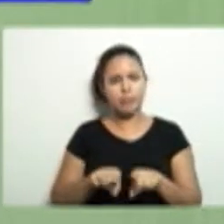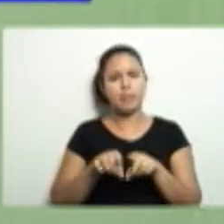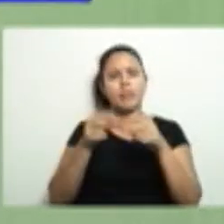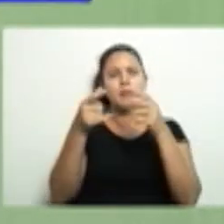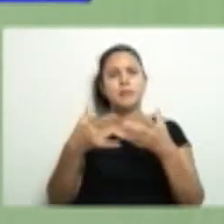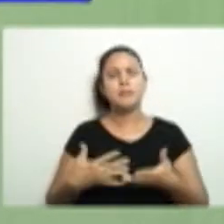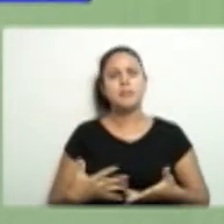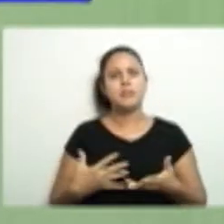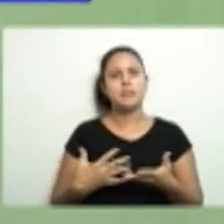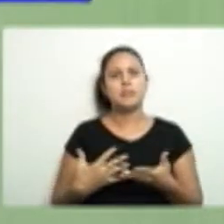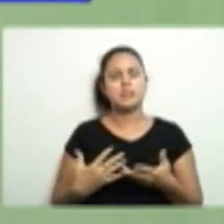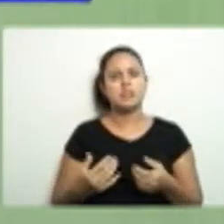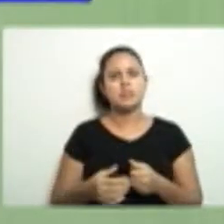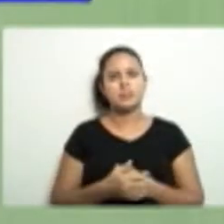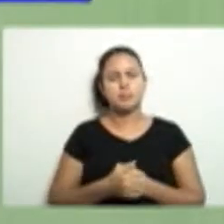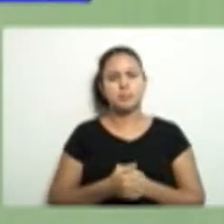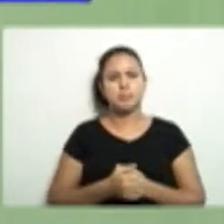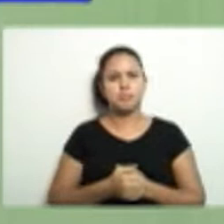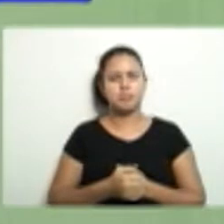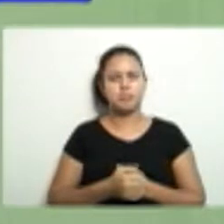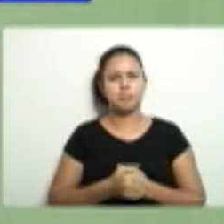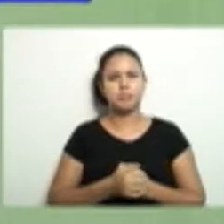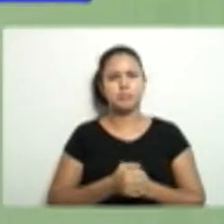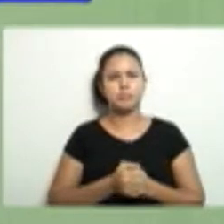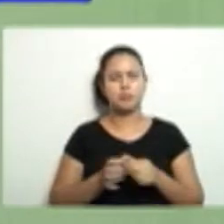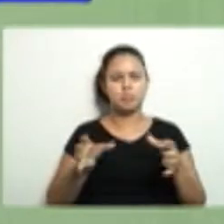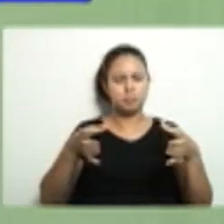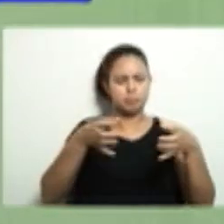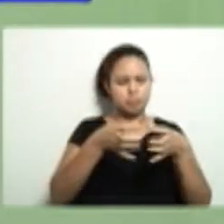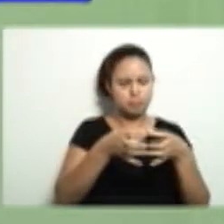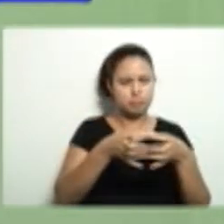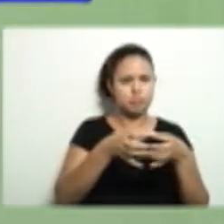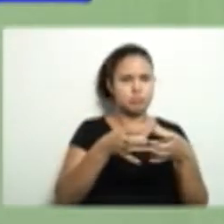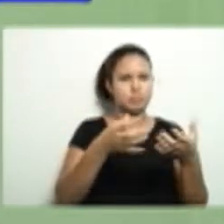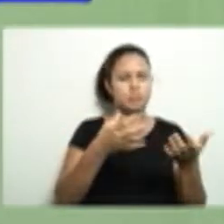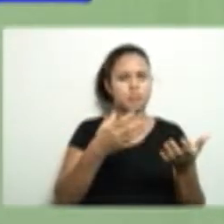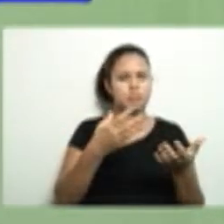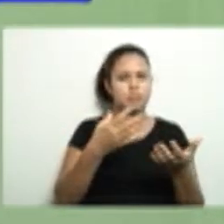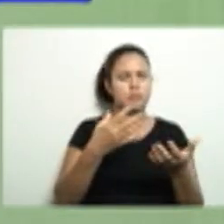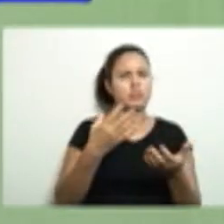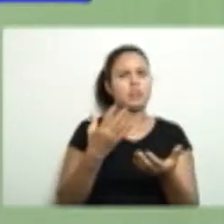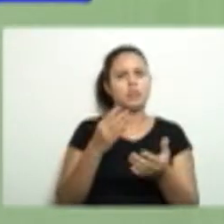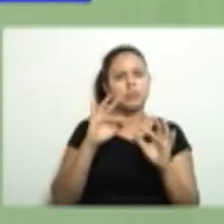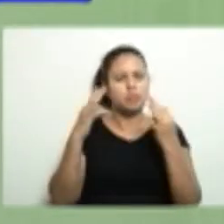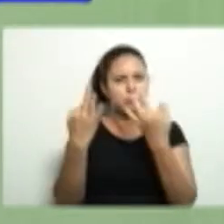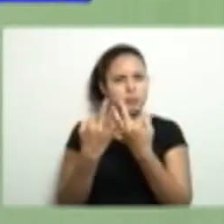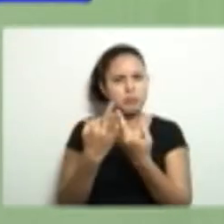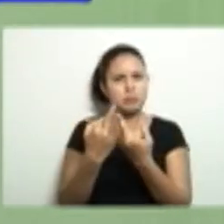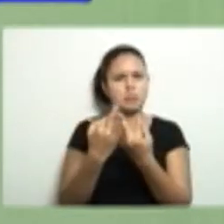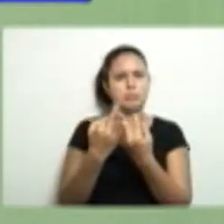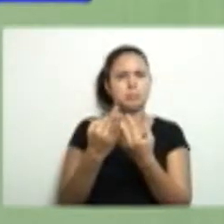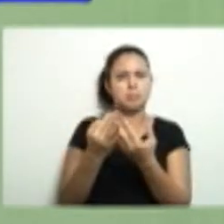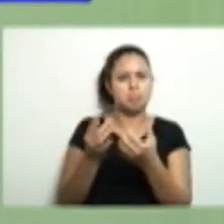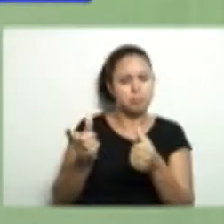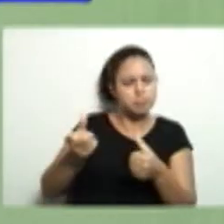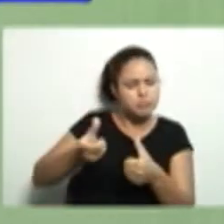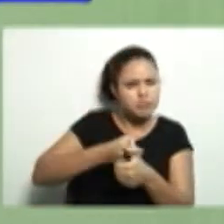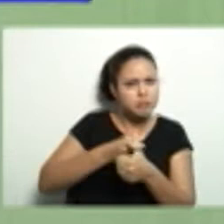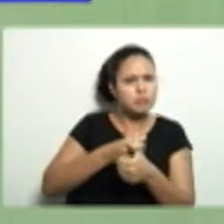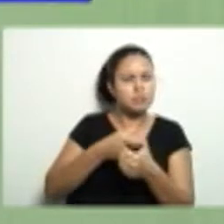grandes vantagens do programa, que é a questão da inadimplência. Inadimplência ocorre quando não acontece o que a gente chama